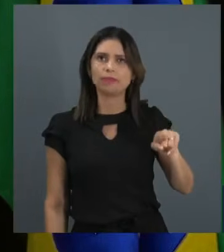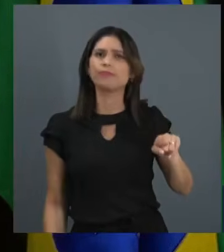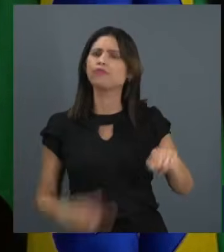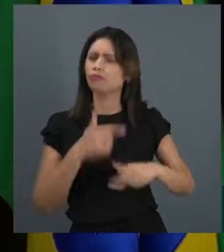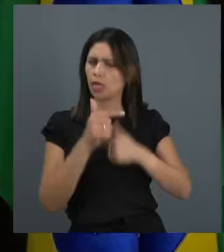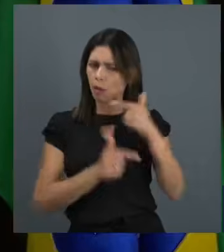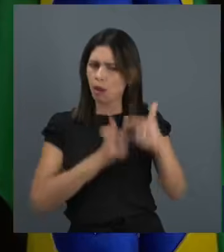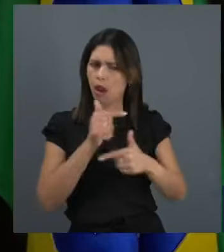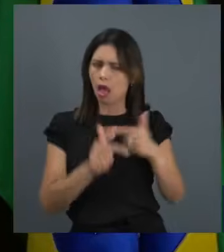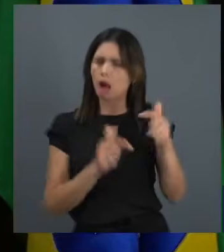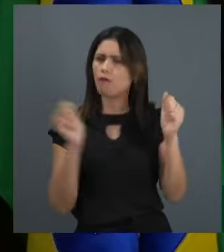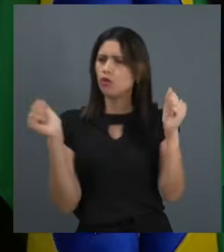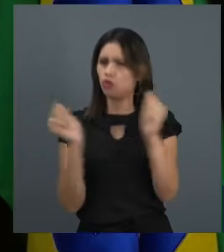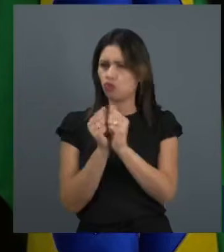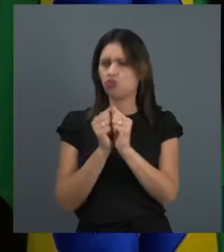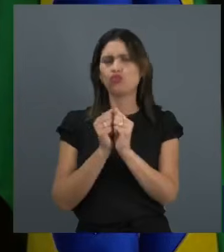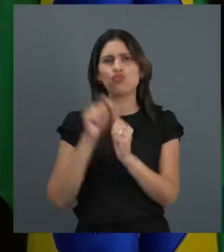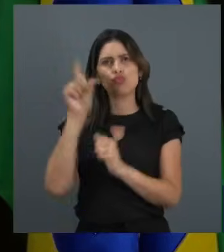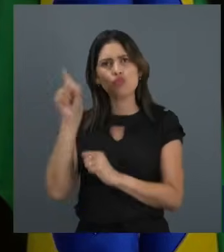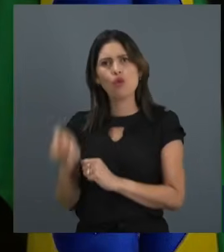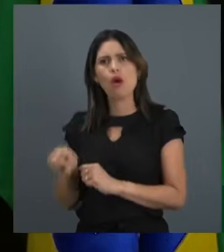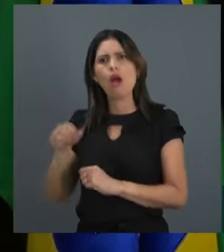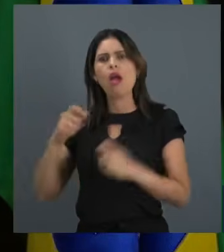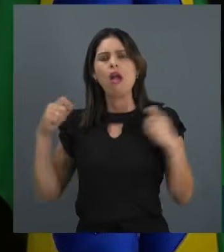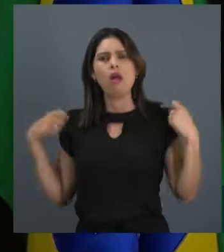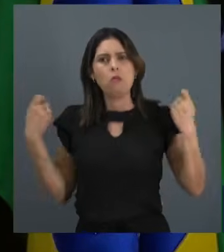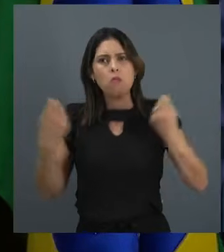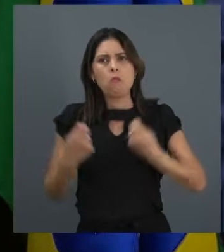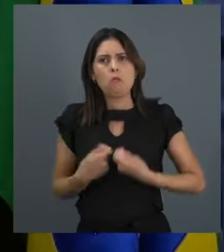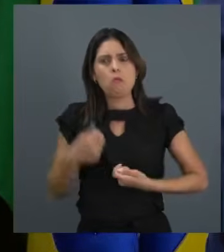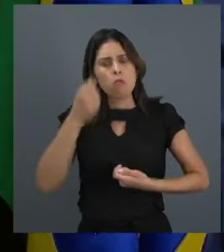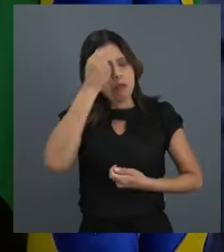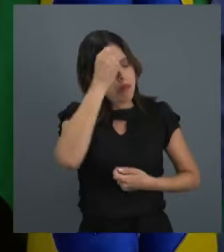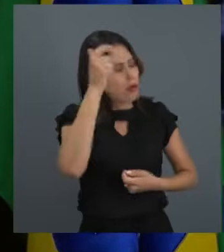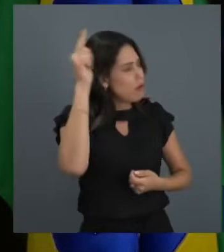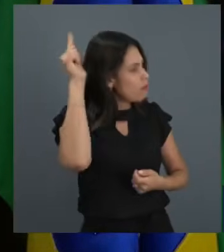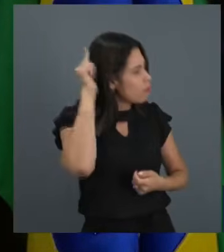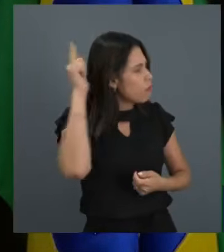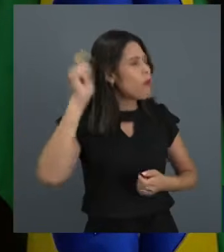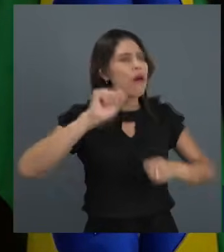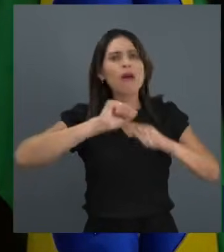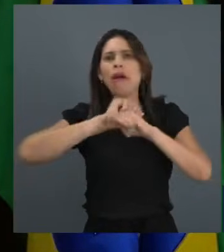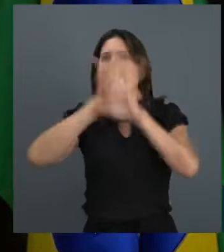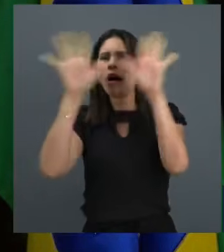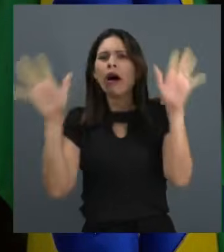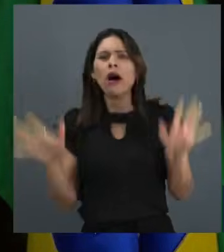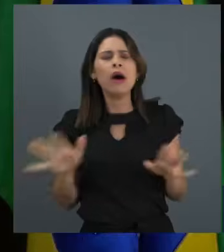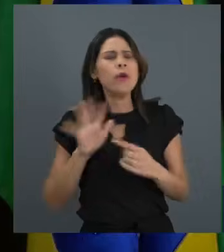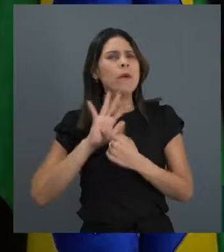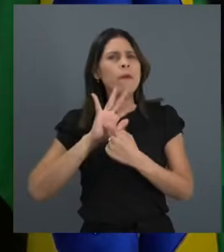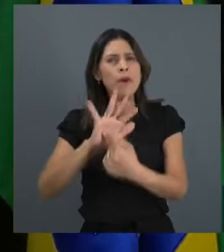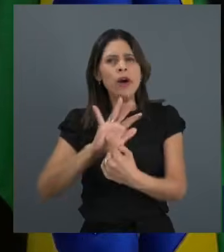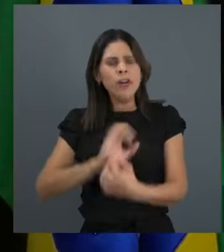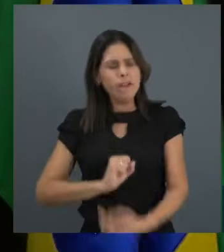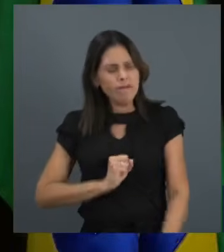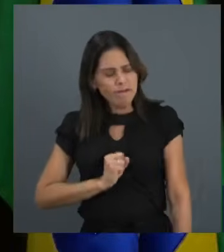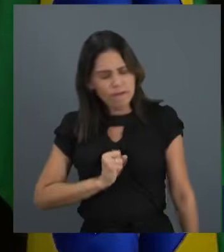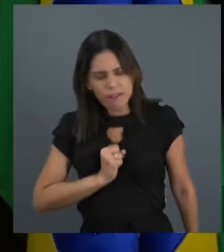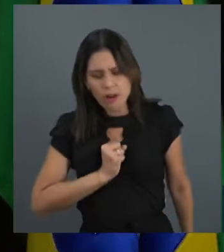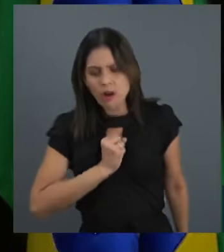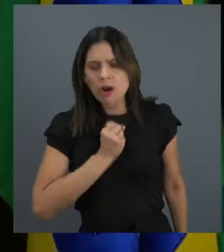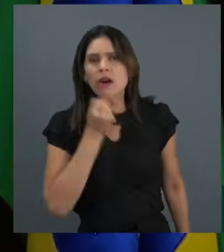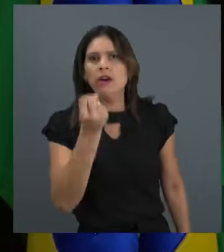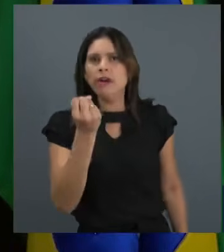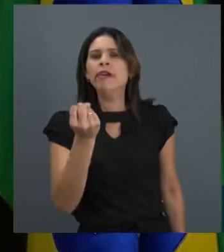com o ministro Alexandre de Moraes. Ficou mais uma vez evidenciado o clima de ódio, de revanche,